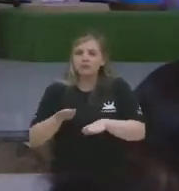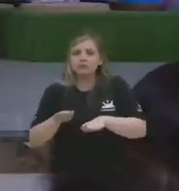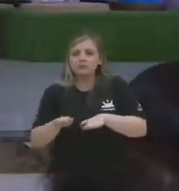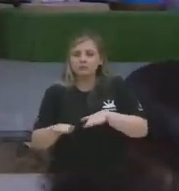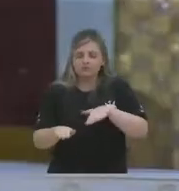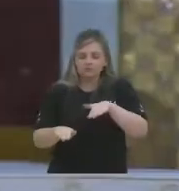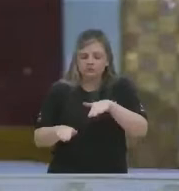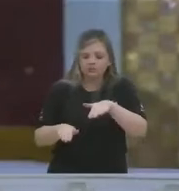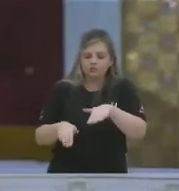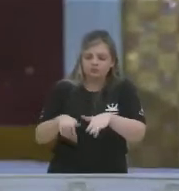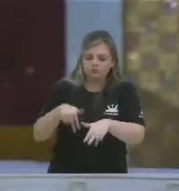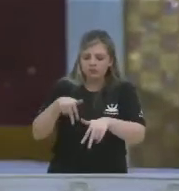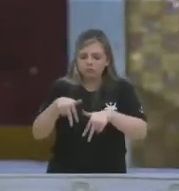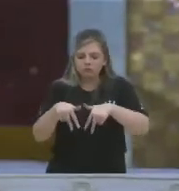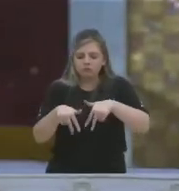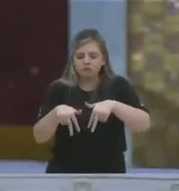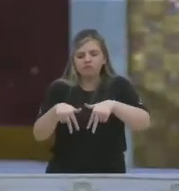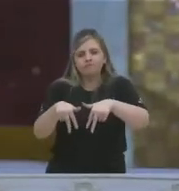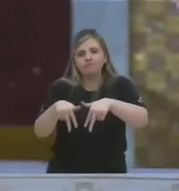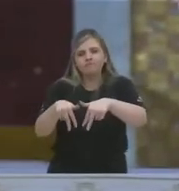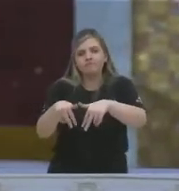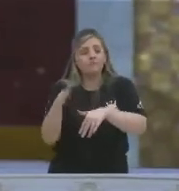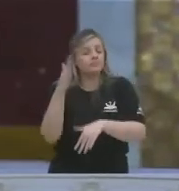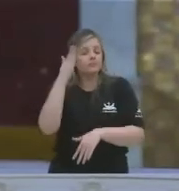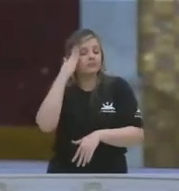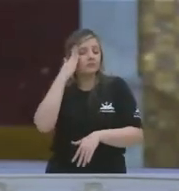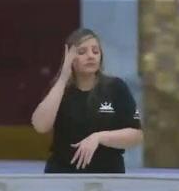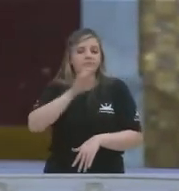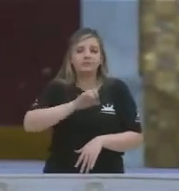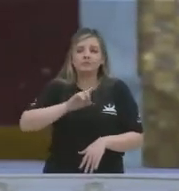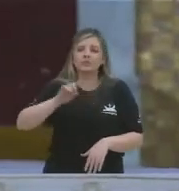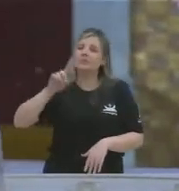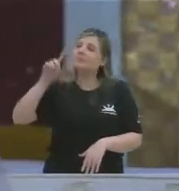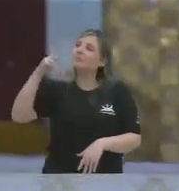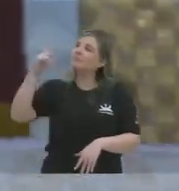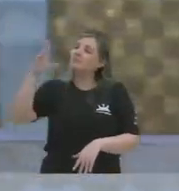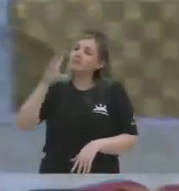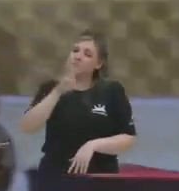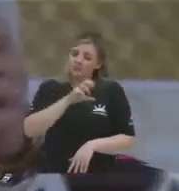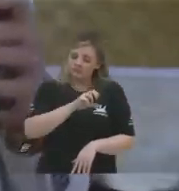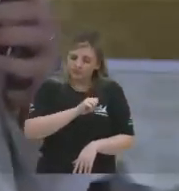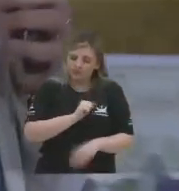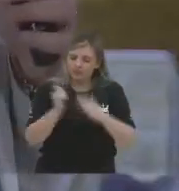sei que Deus em seu amor irá me acompanhar.